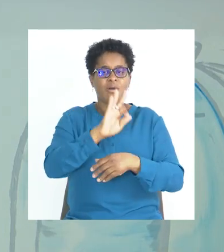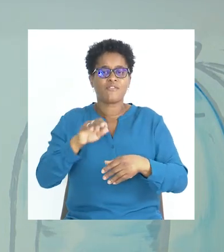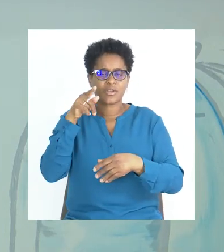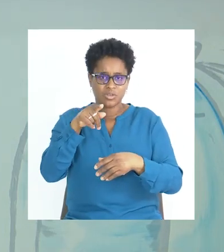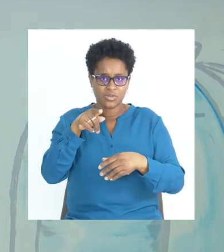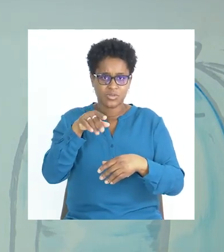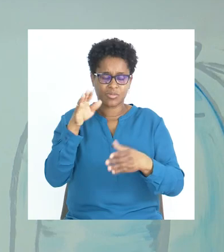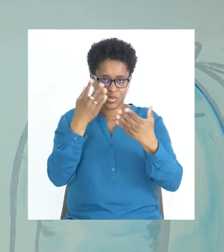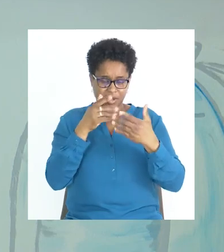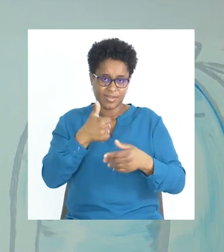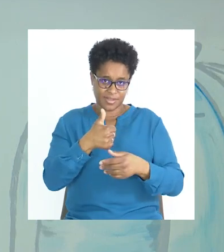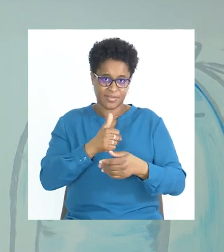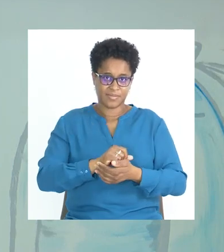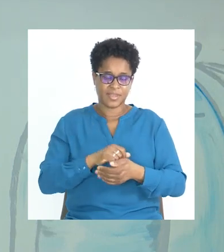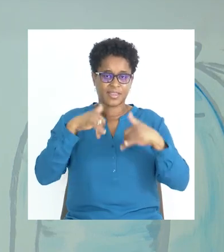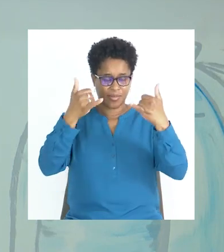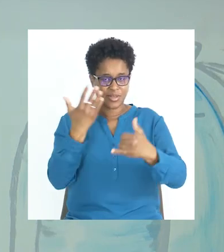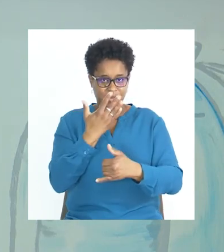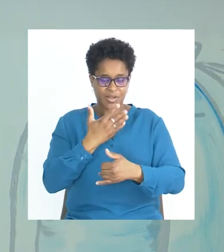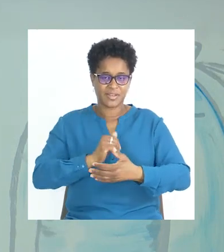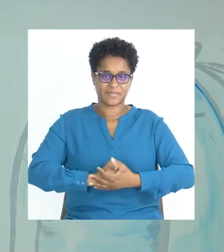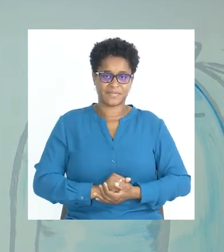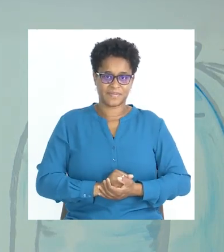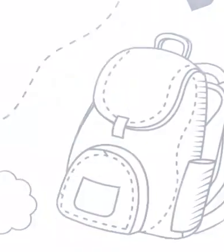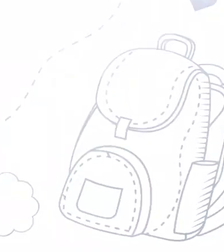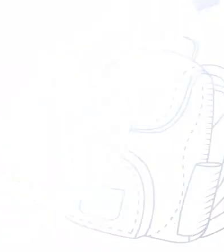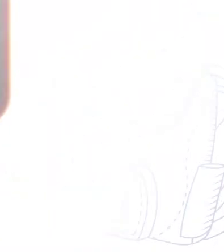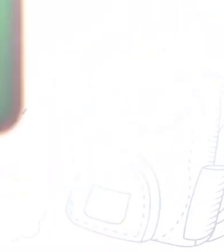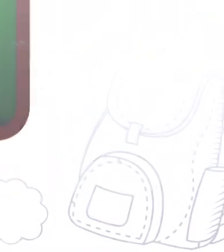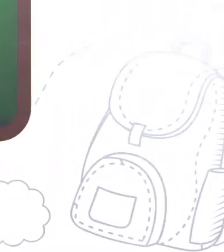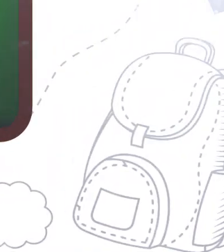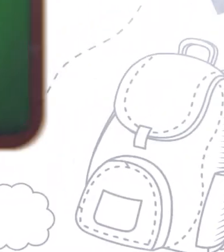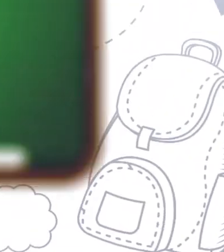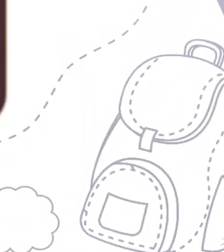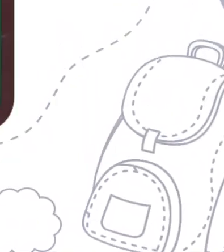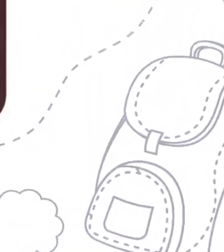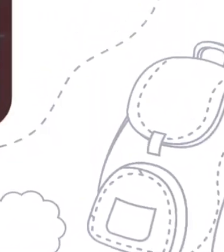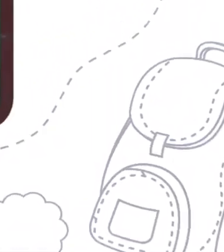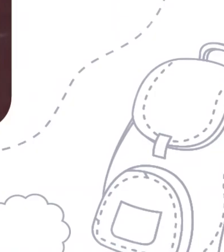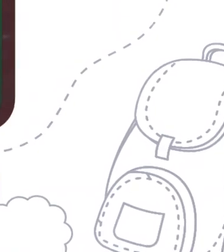forma de tu orientares, tá bem? Até a próxima aula!